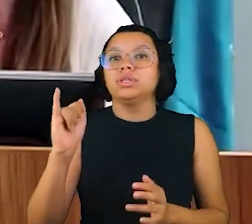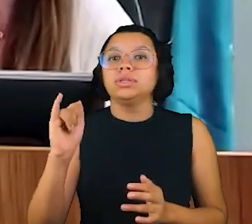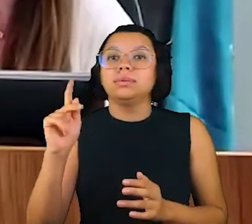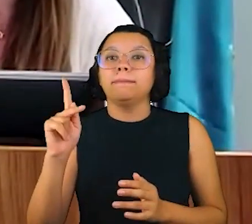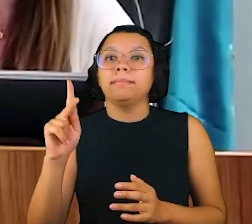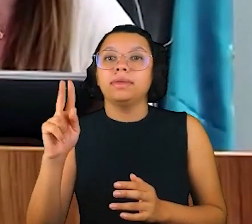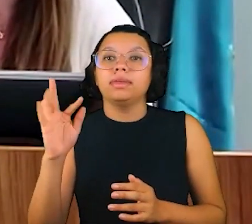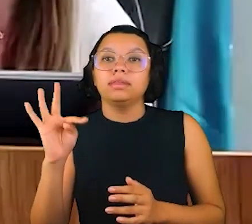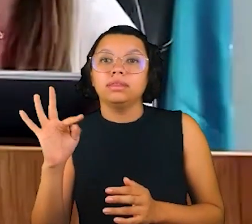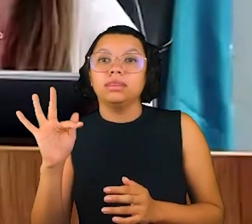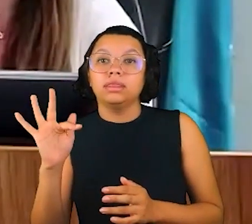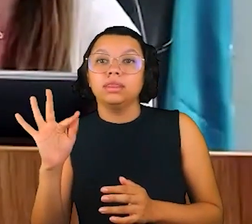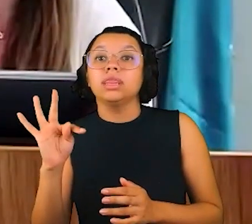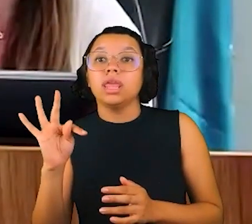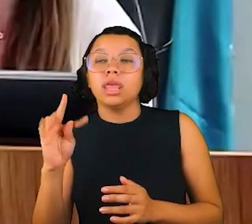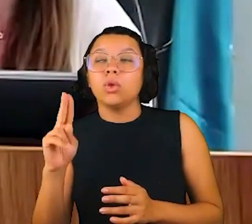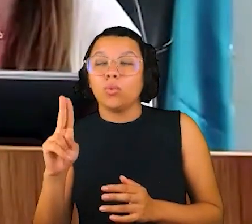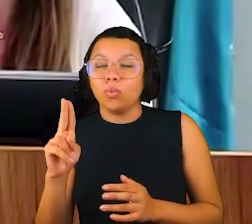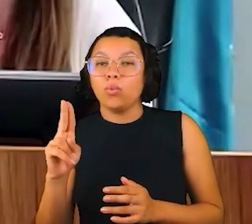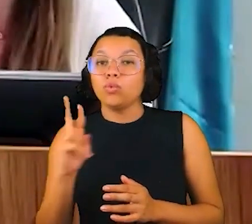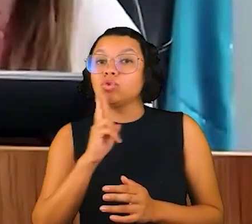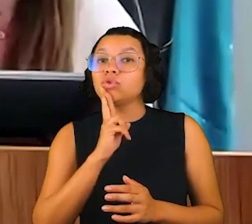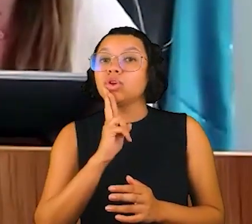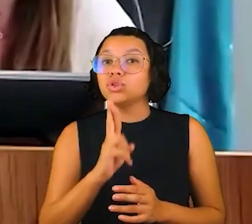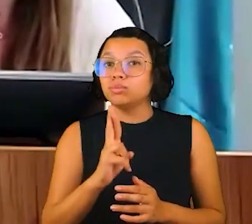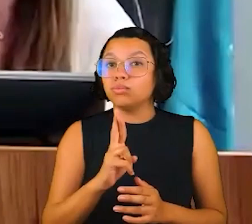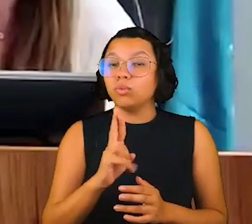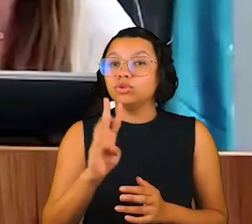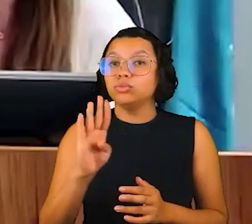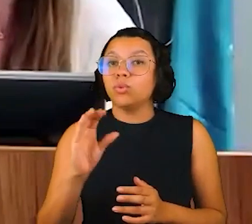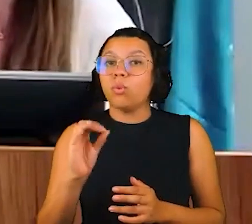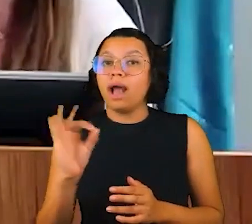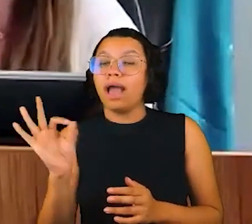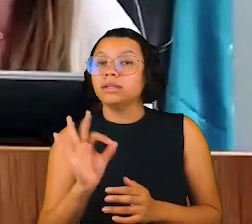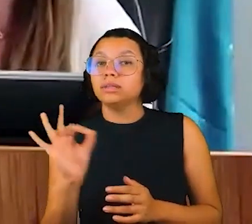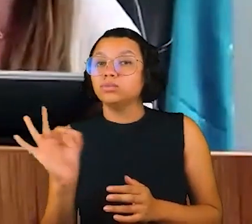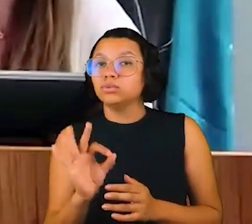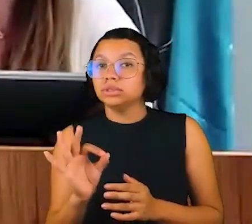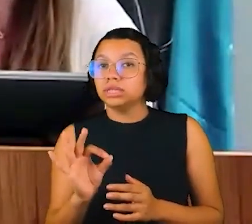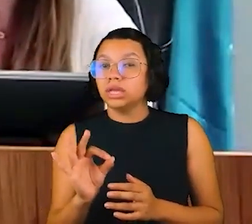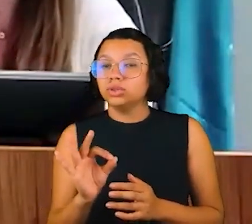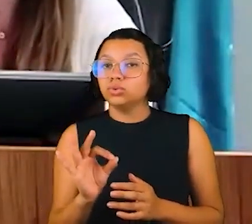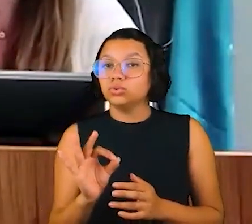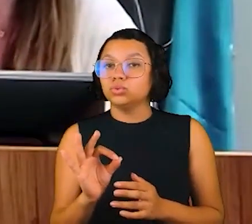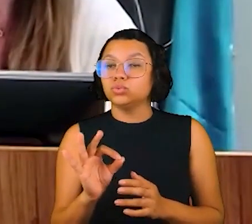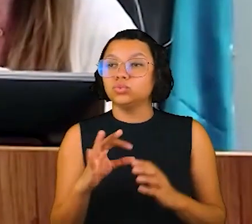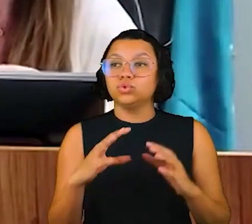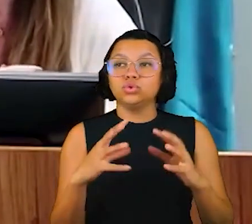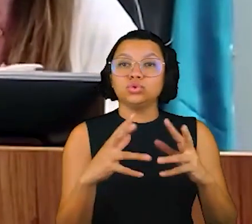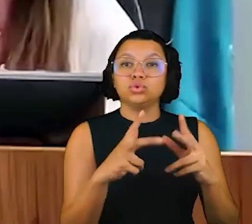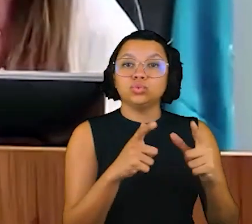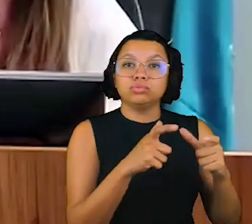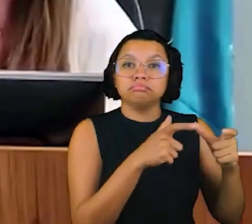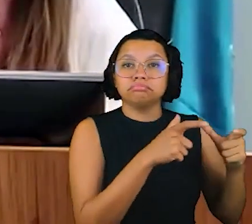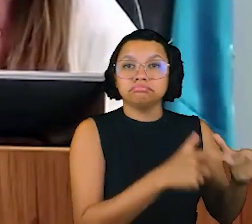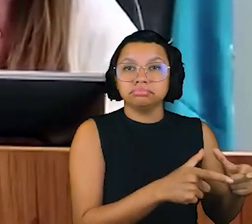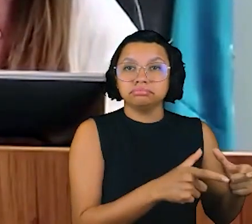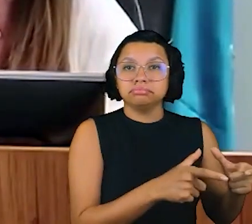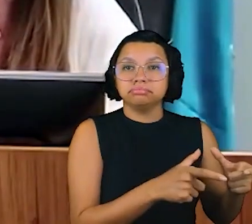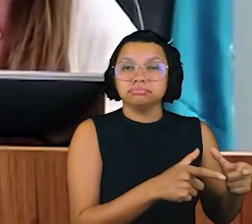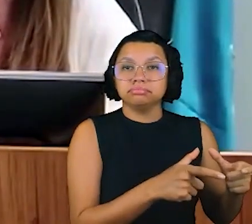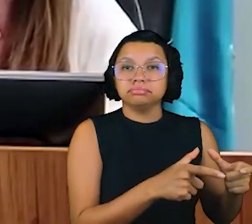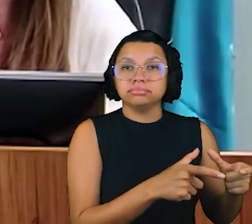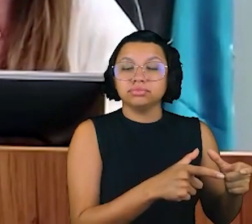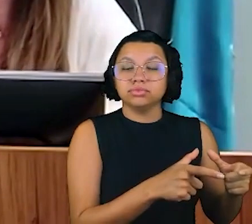de IPTU, que não tem nada a ver com a gente, que responde por 40% do